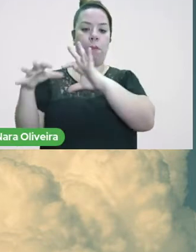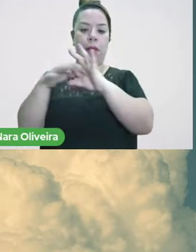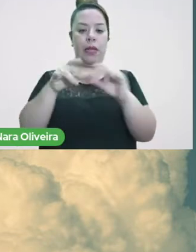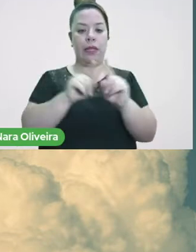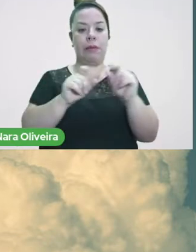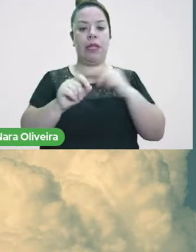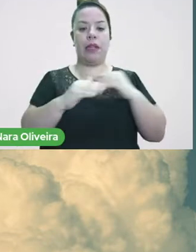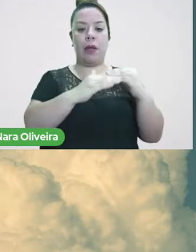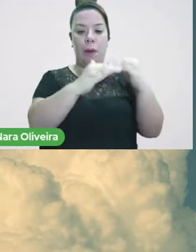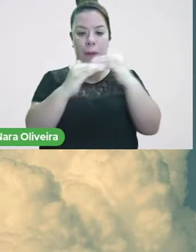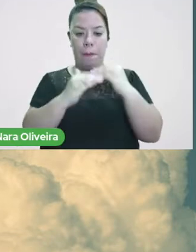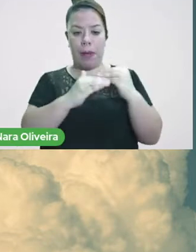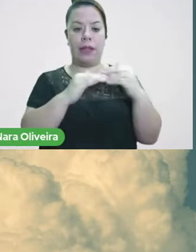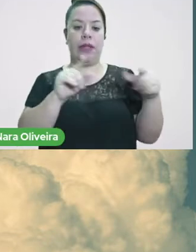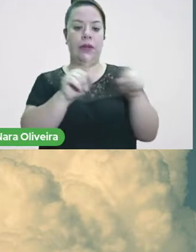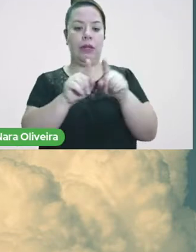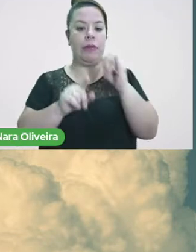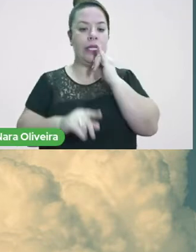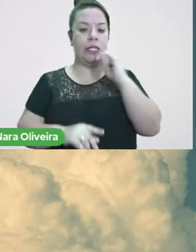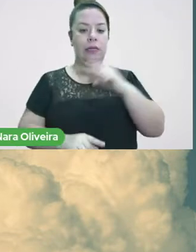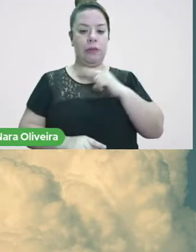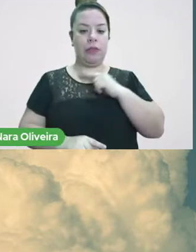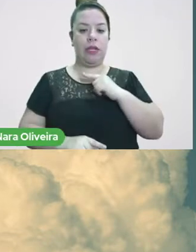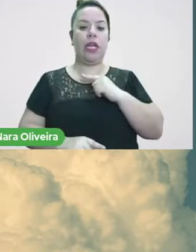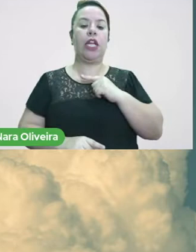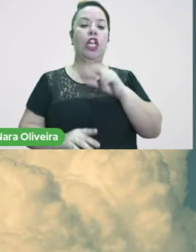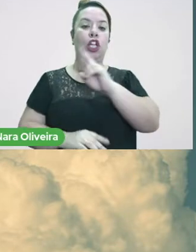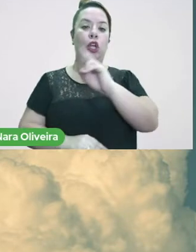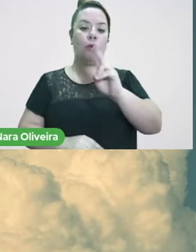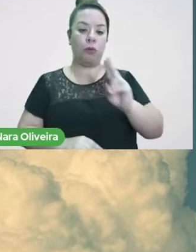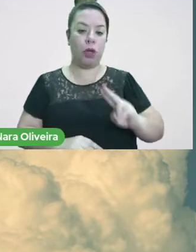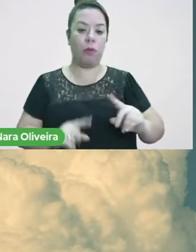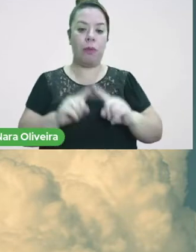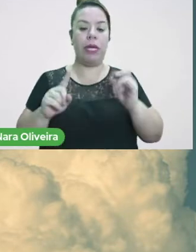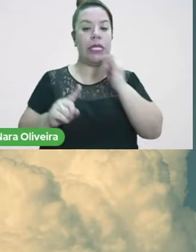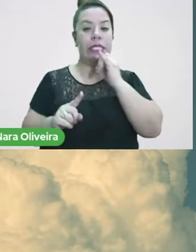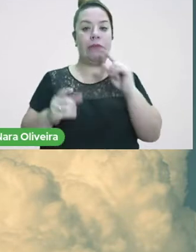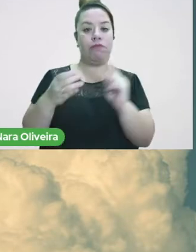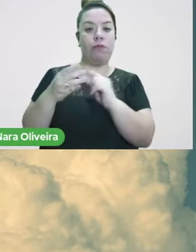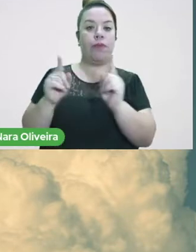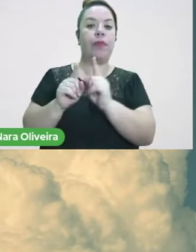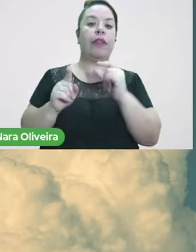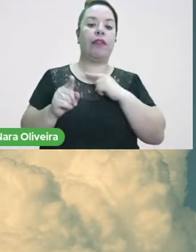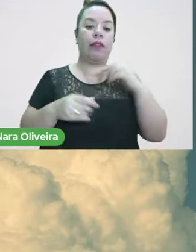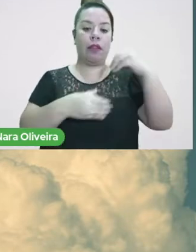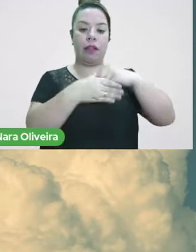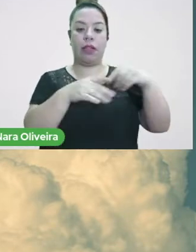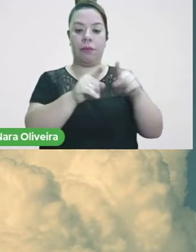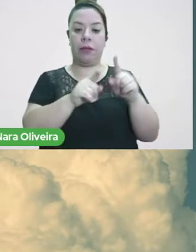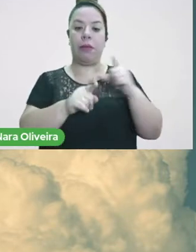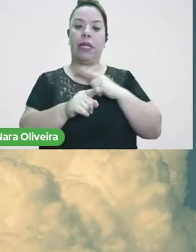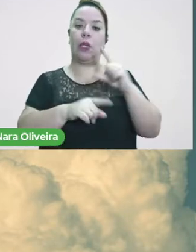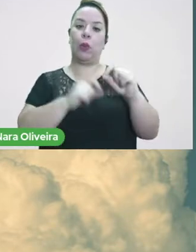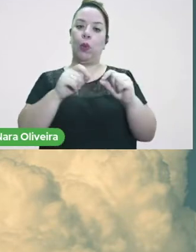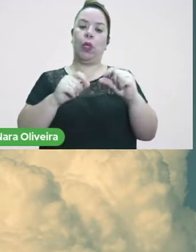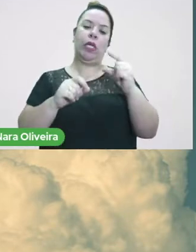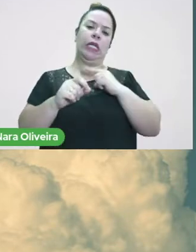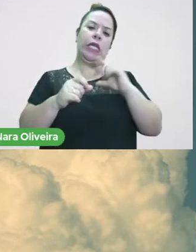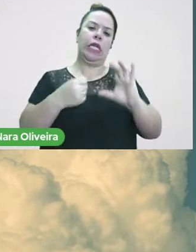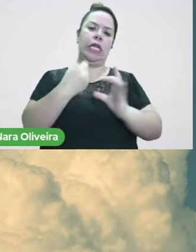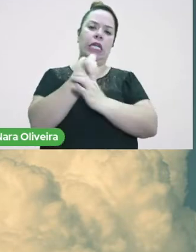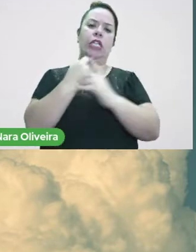porque isso linka com o Gira. Para cada push na branch, o Jenkins vai buildar, vai garantir que aquele código